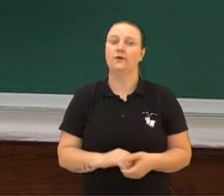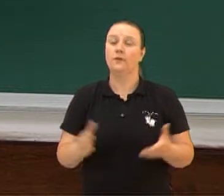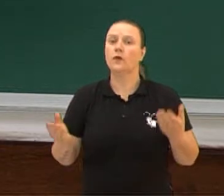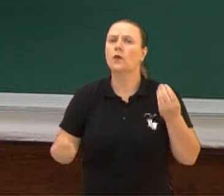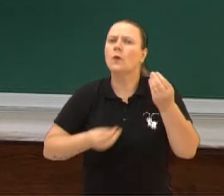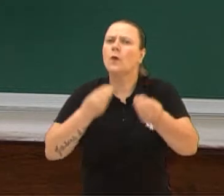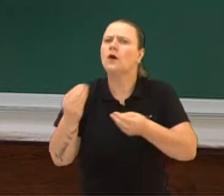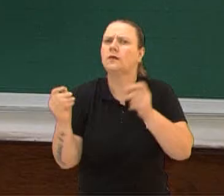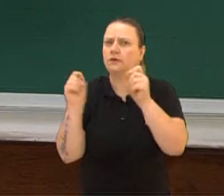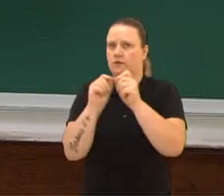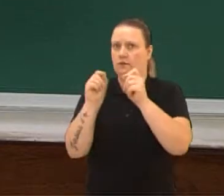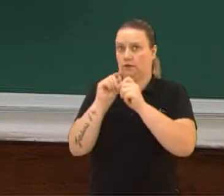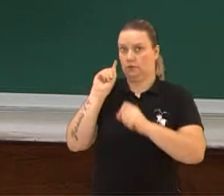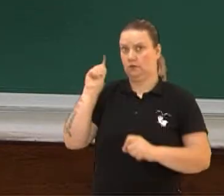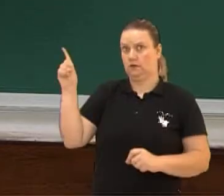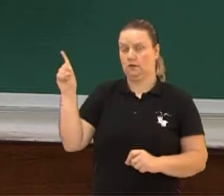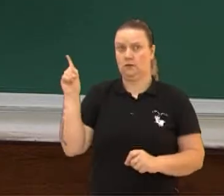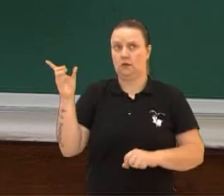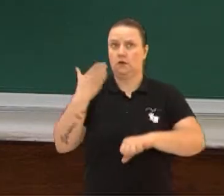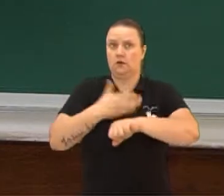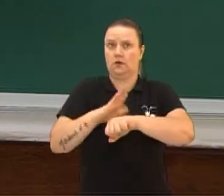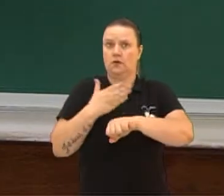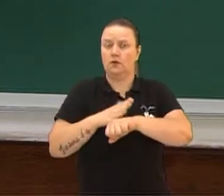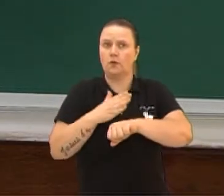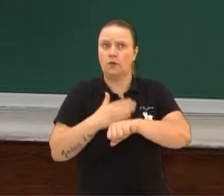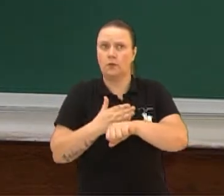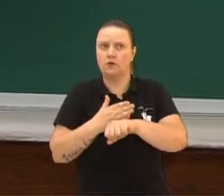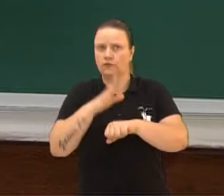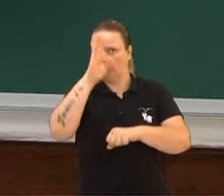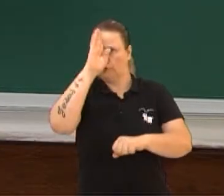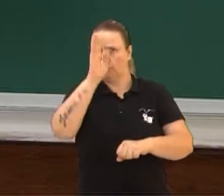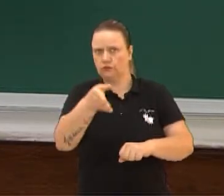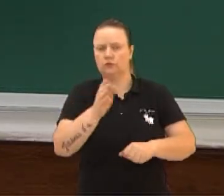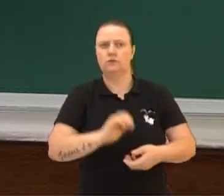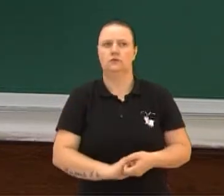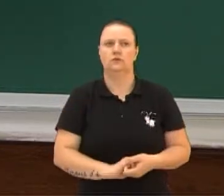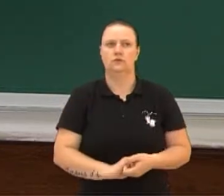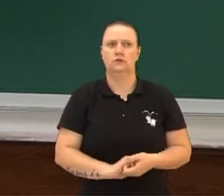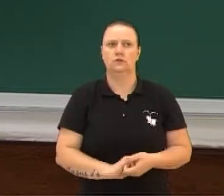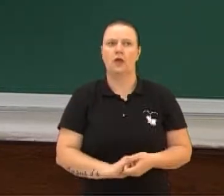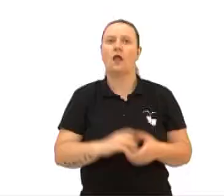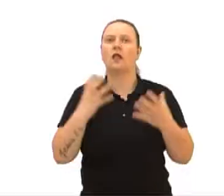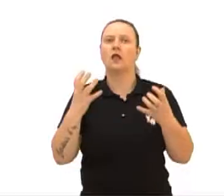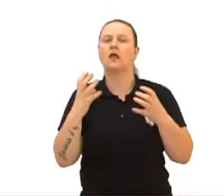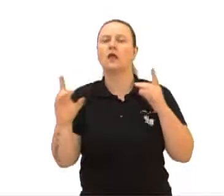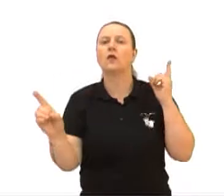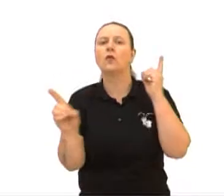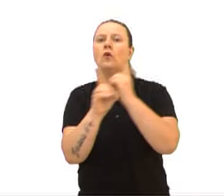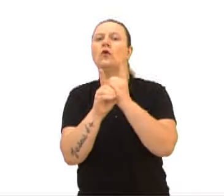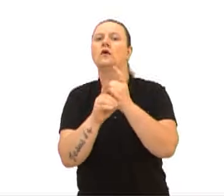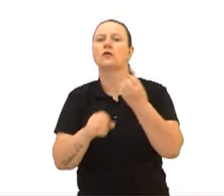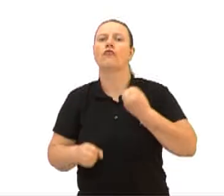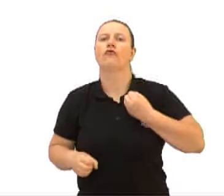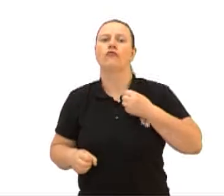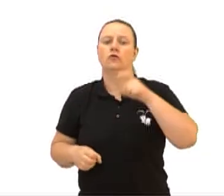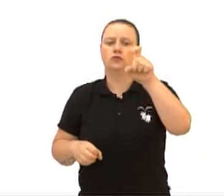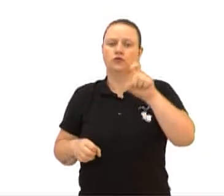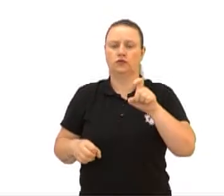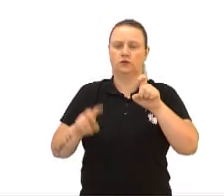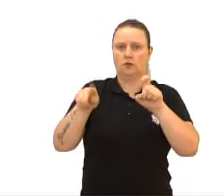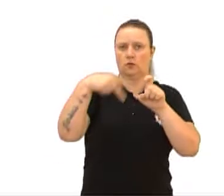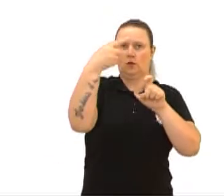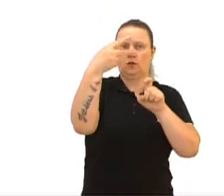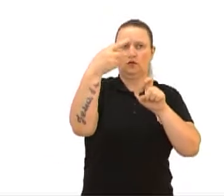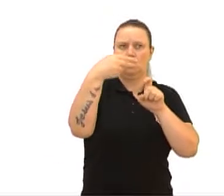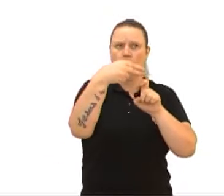Como é que ficou, gente, né? Então, nós vamos aplicar a propriedade diretamente, né? Então, ficou, ele quer o valor de x. X ao quadrado igual